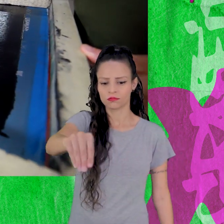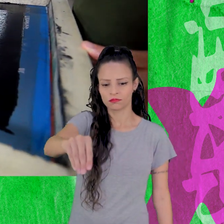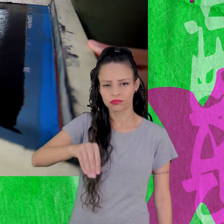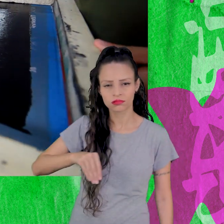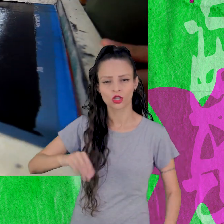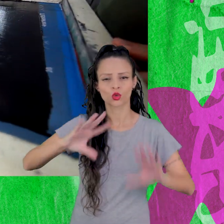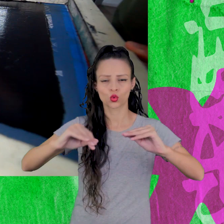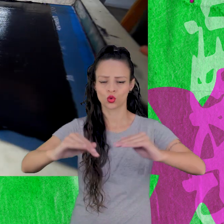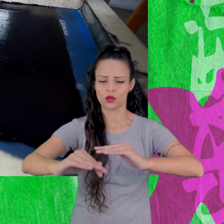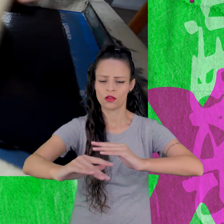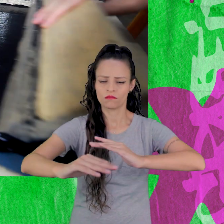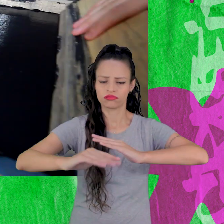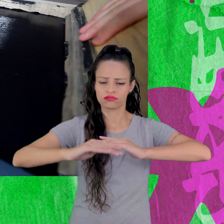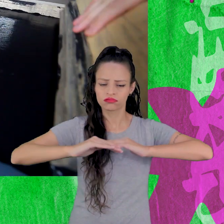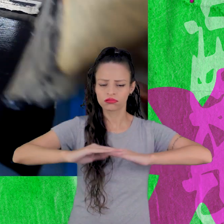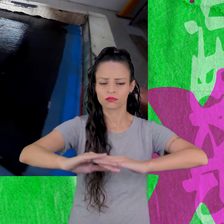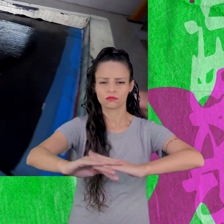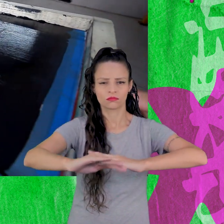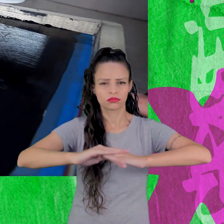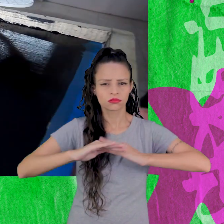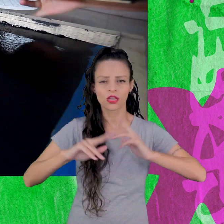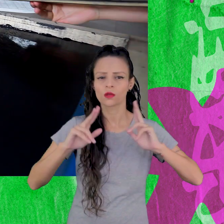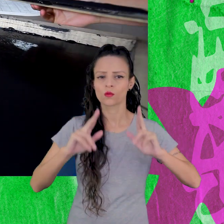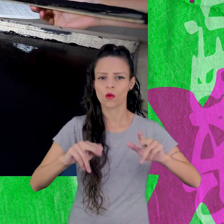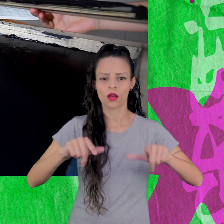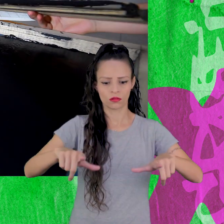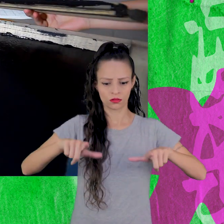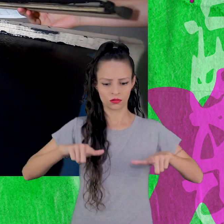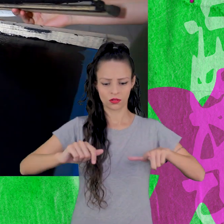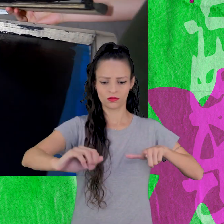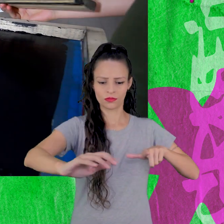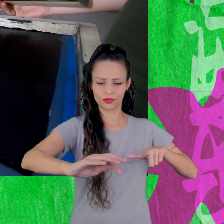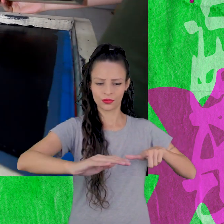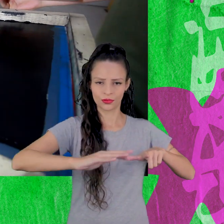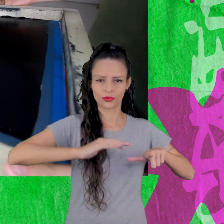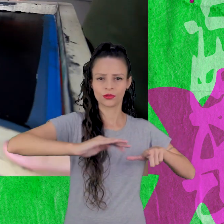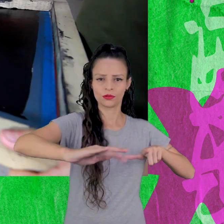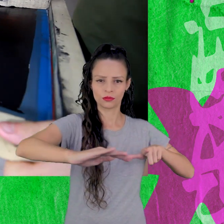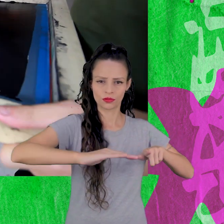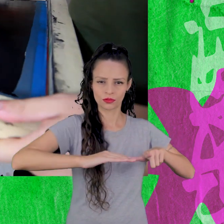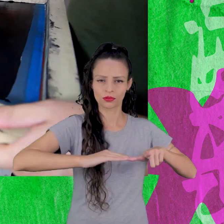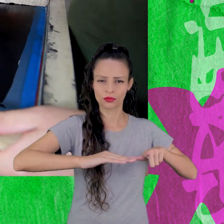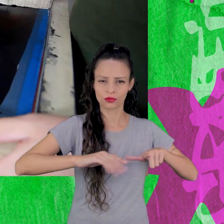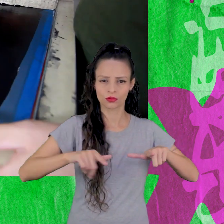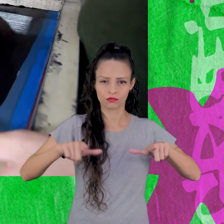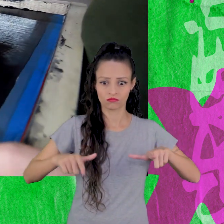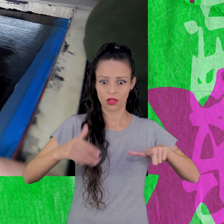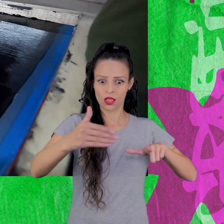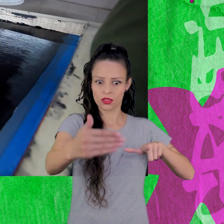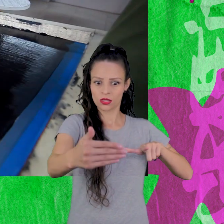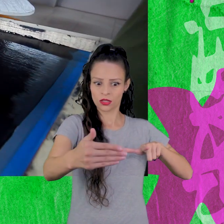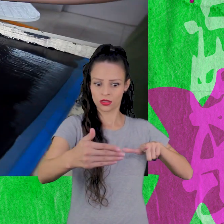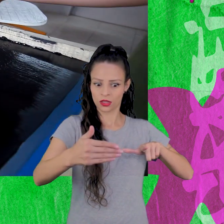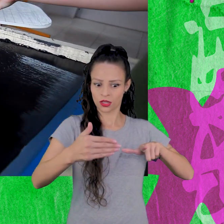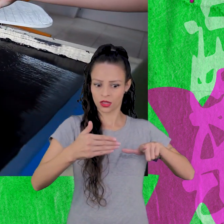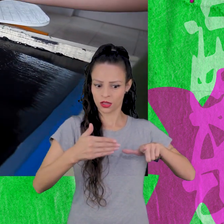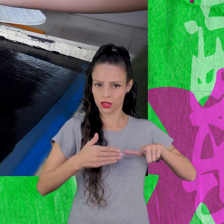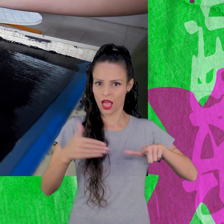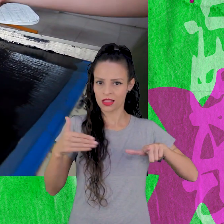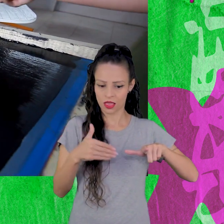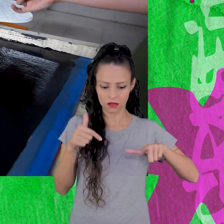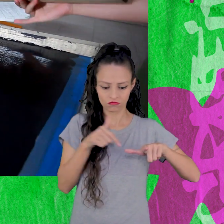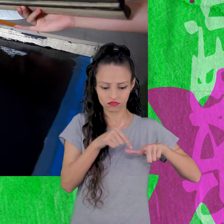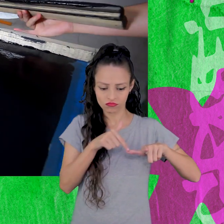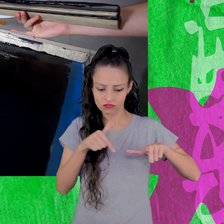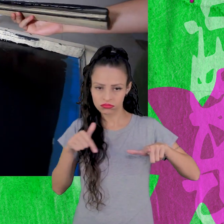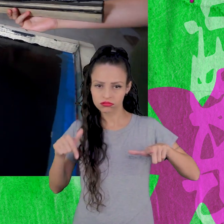forma uniforme, que a tinta fique na tela. A gente tem certeza de que está nos dois